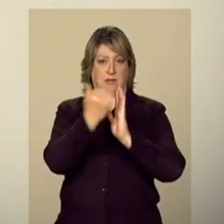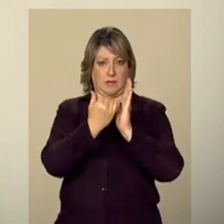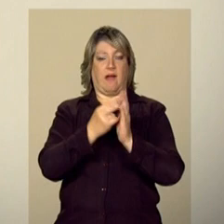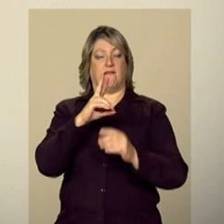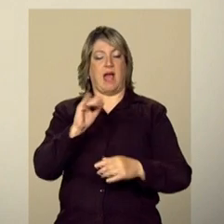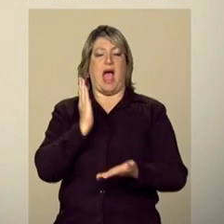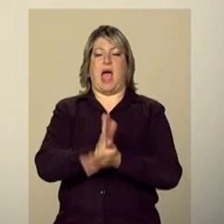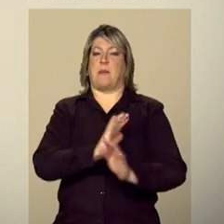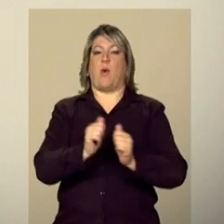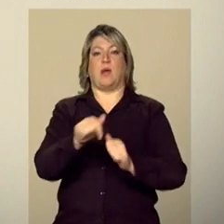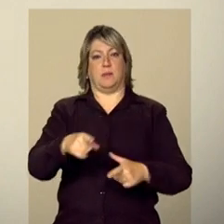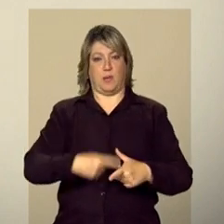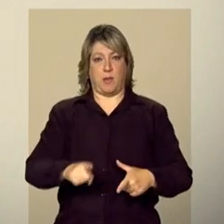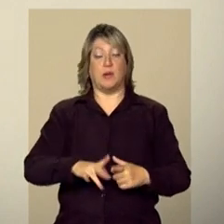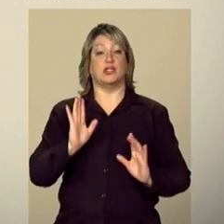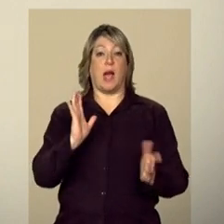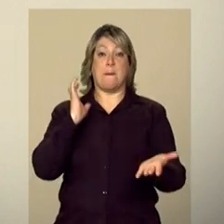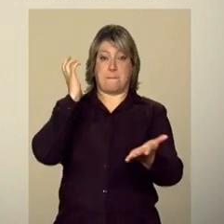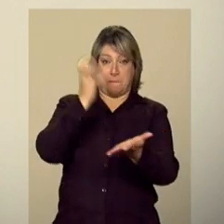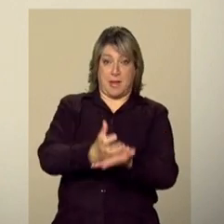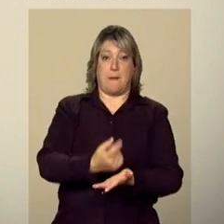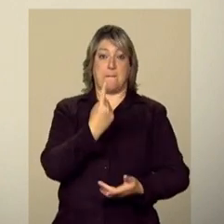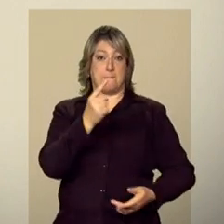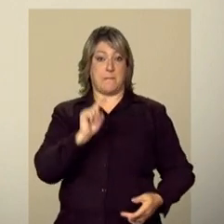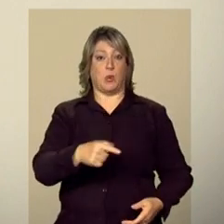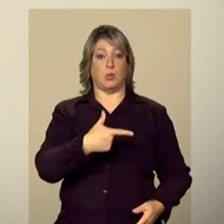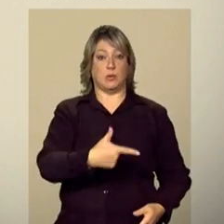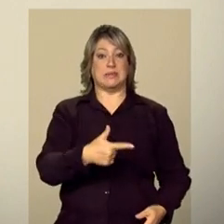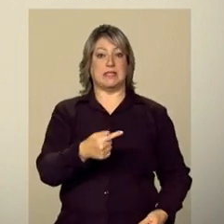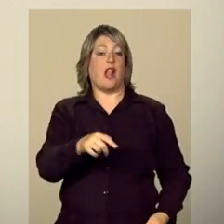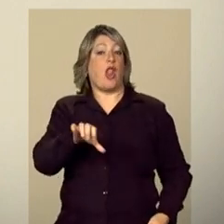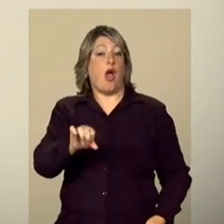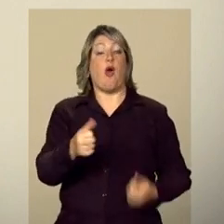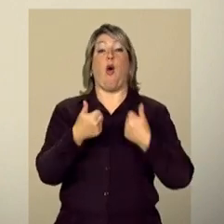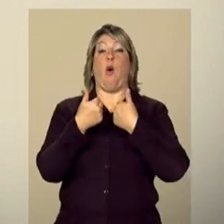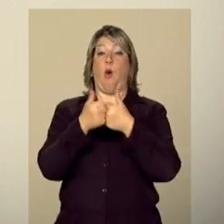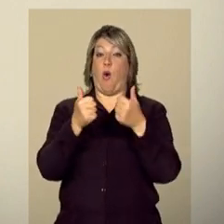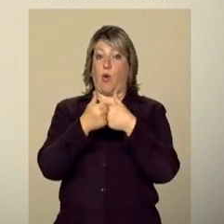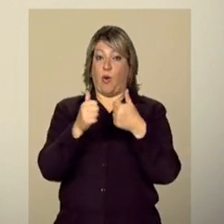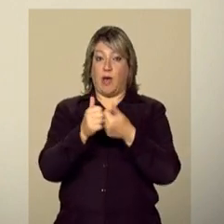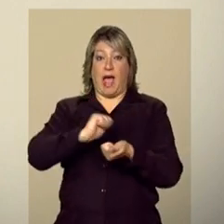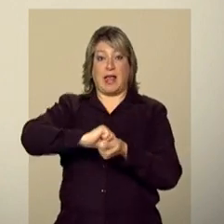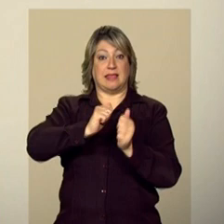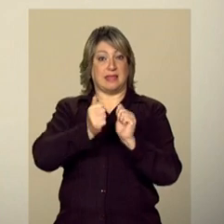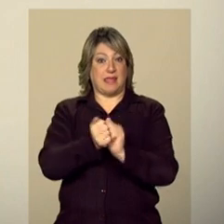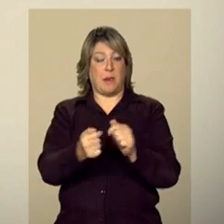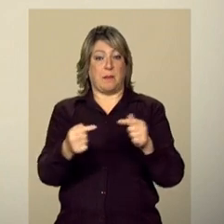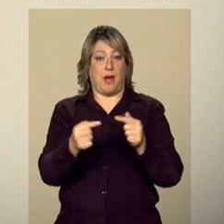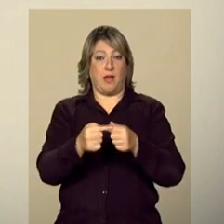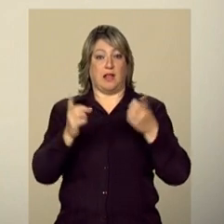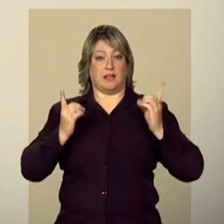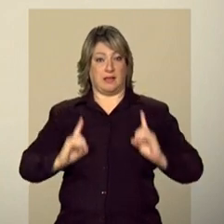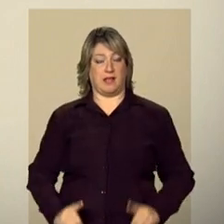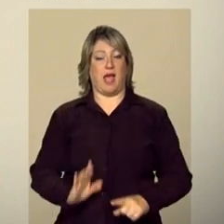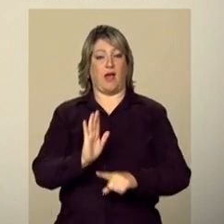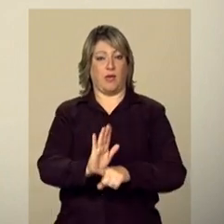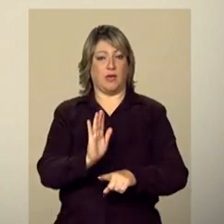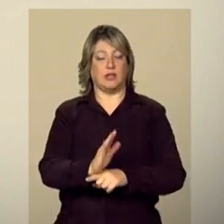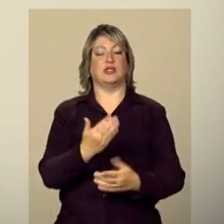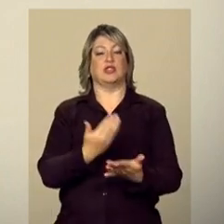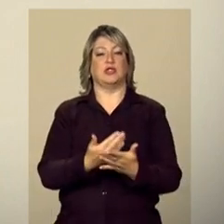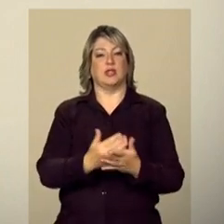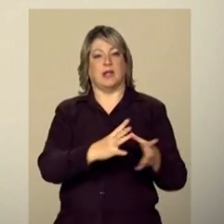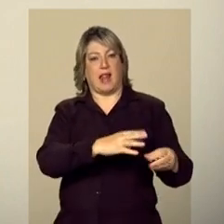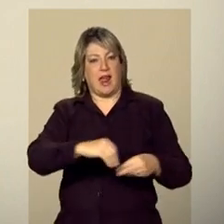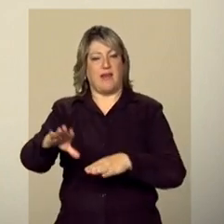com essa barreira Já compramos 1279 ônibus adaptados para fazer o transporte escolar